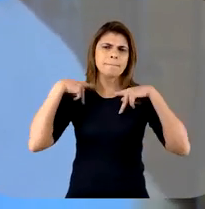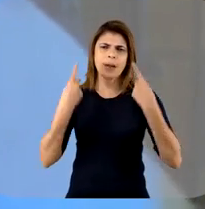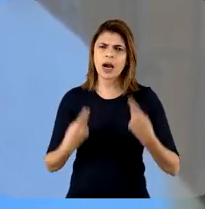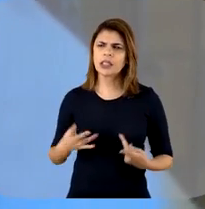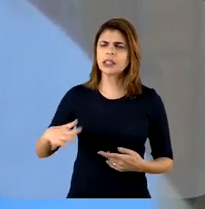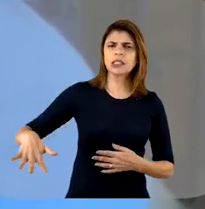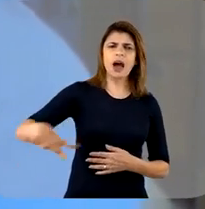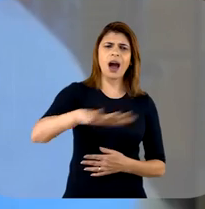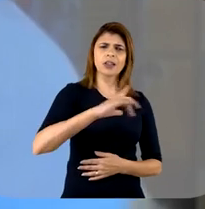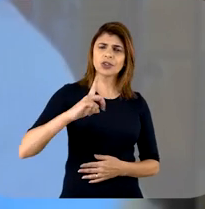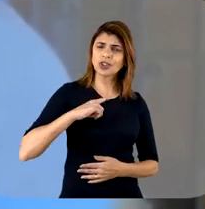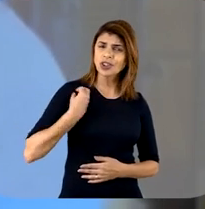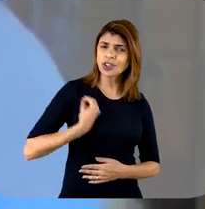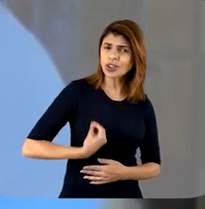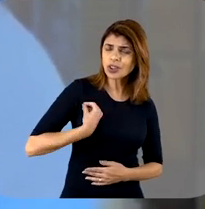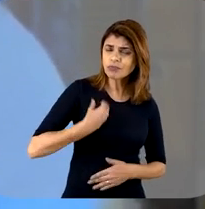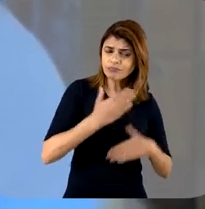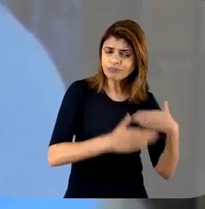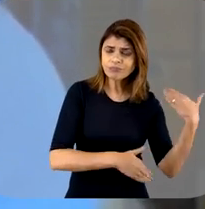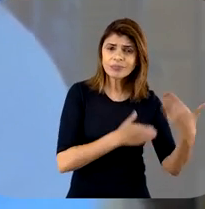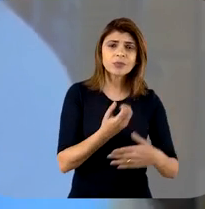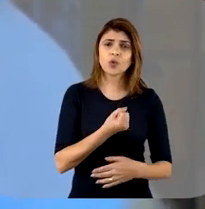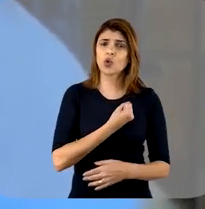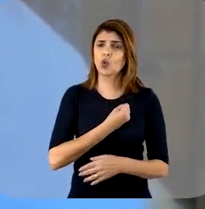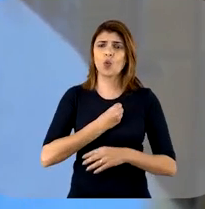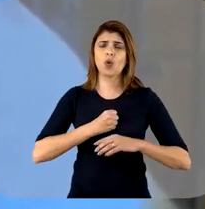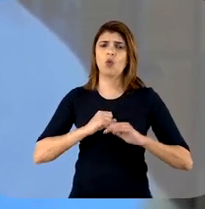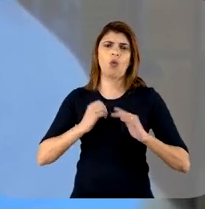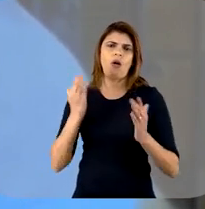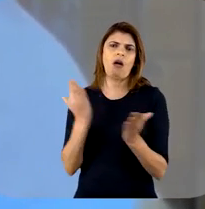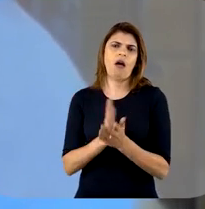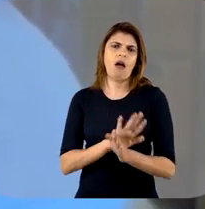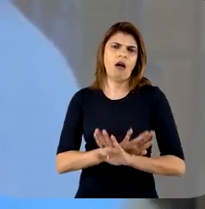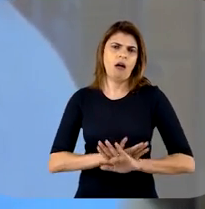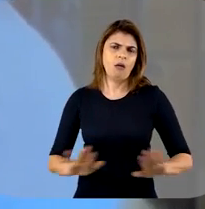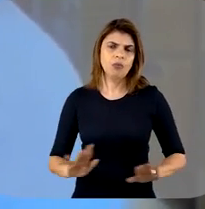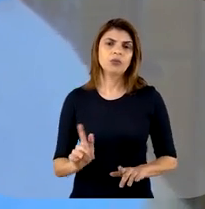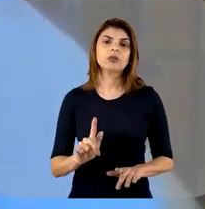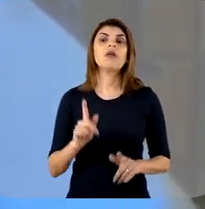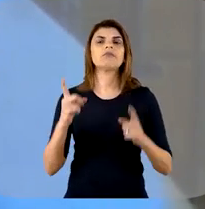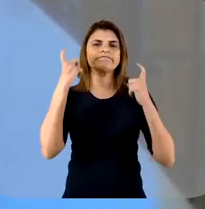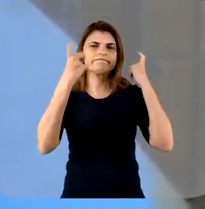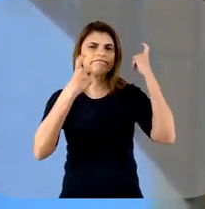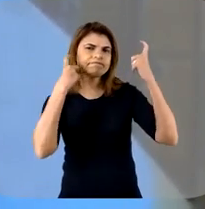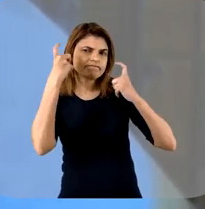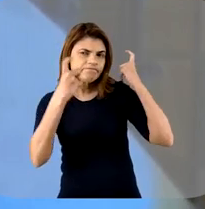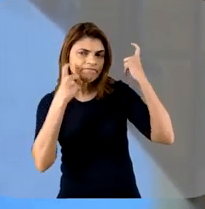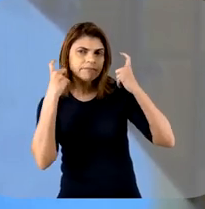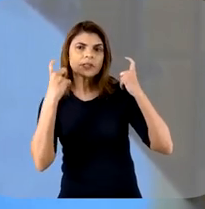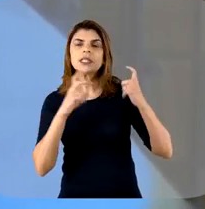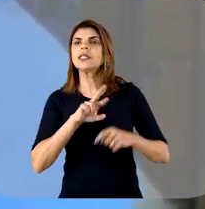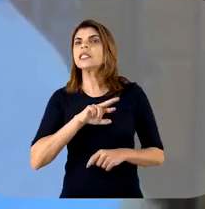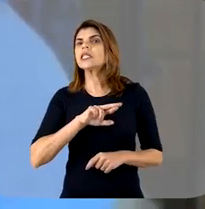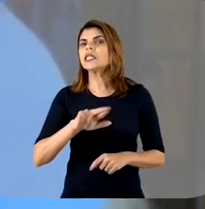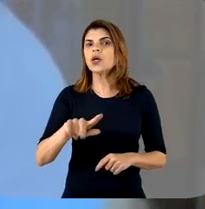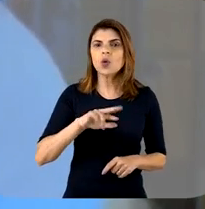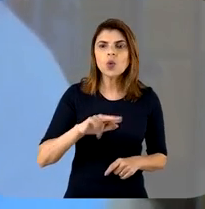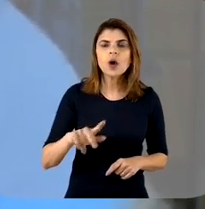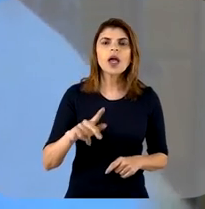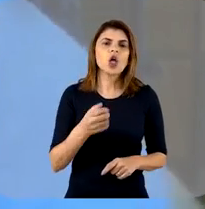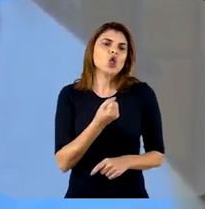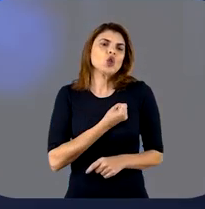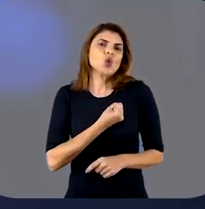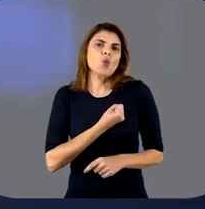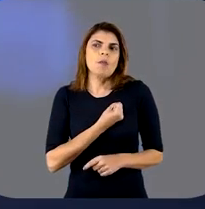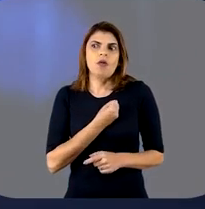E vis-a-vis que esses números ainda não acabaram, né? Essa aqui é a grande preocupação, né? Não é somente os números